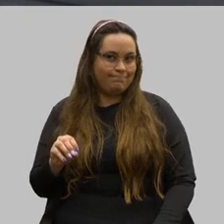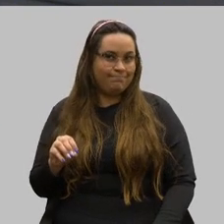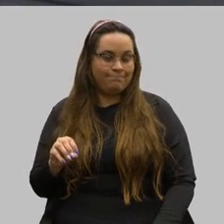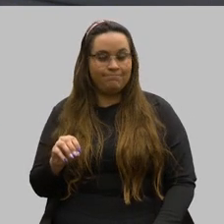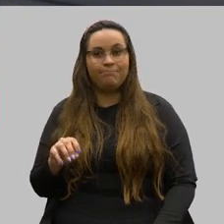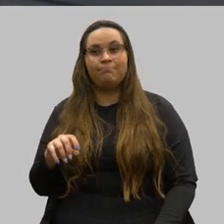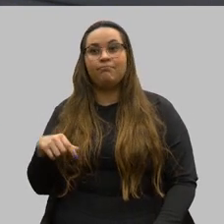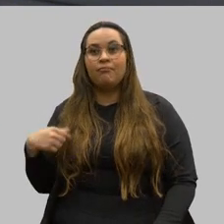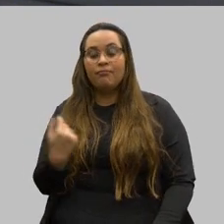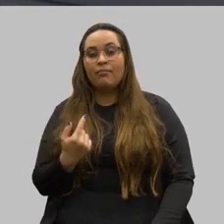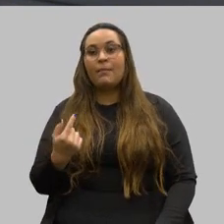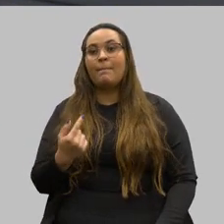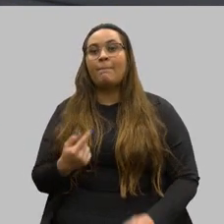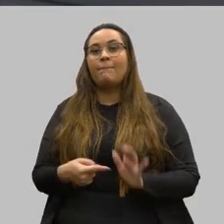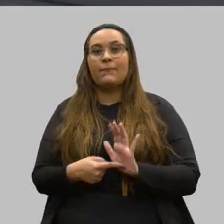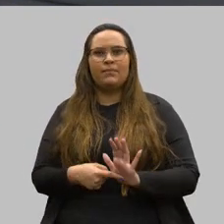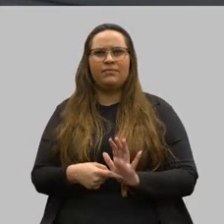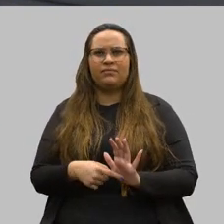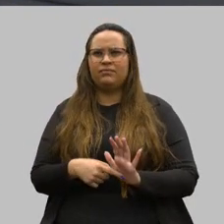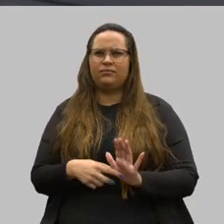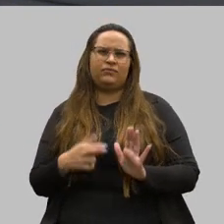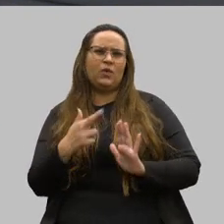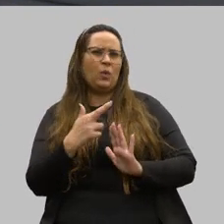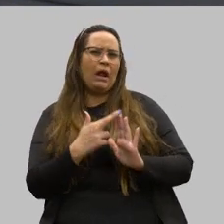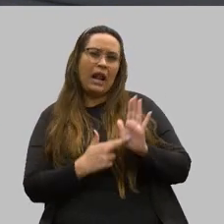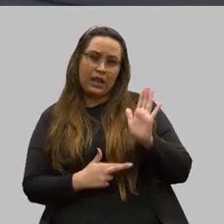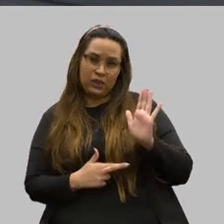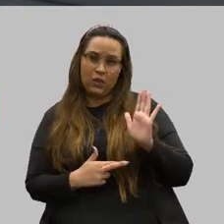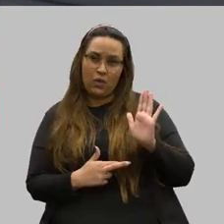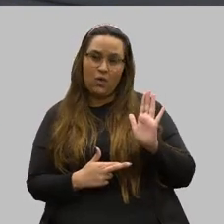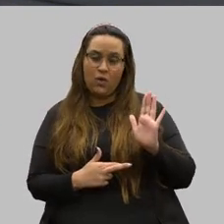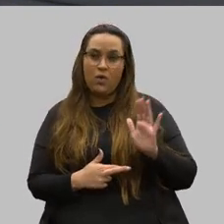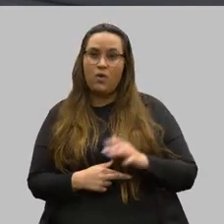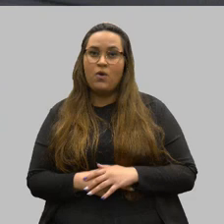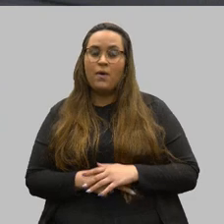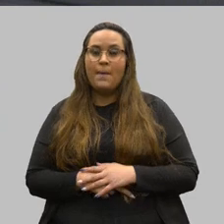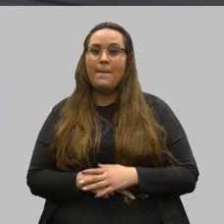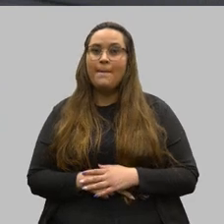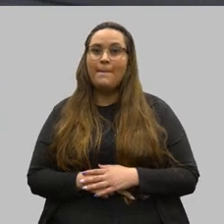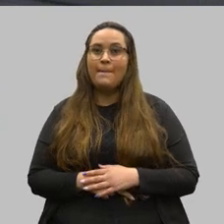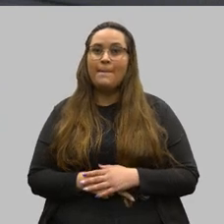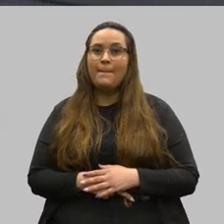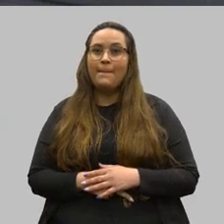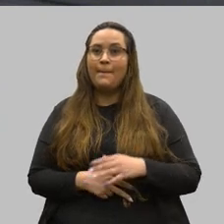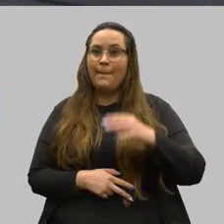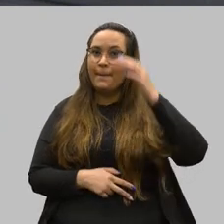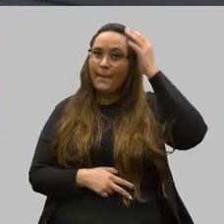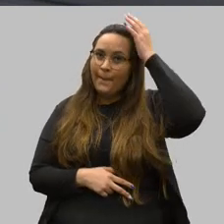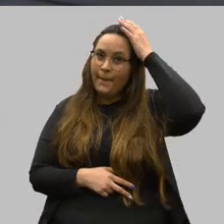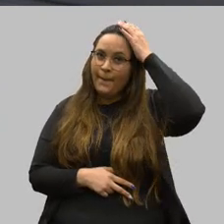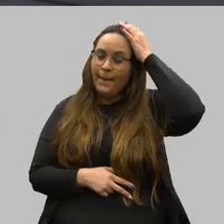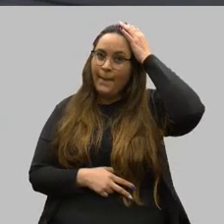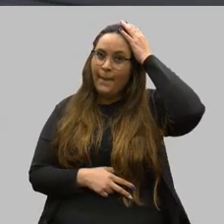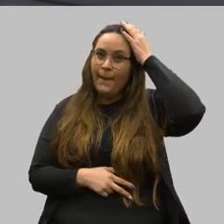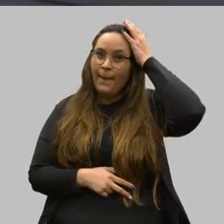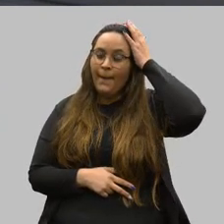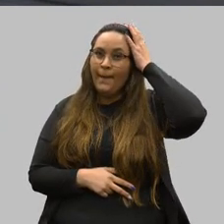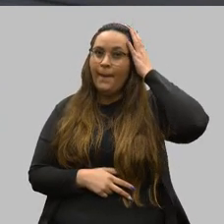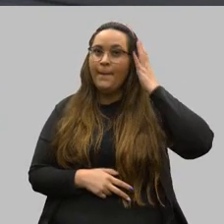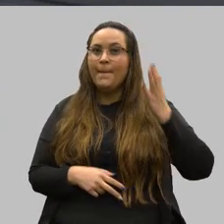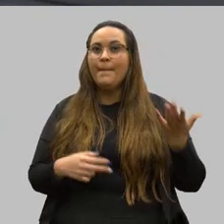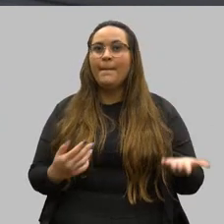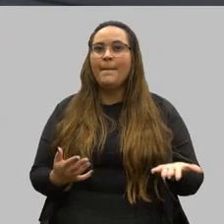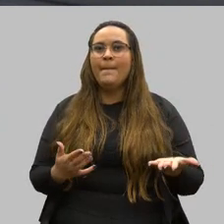emitimos não vou nem dizer laudo né do relatório que nós emitimos eu levanto o dado acredito que vai chegar dentro em breve aqui eh